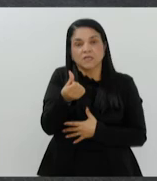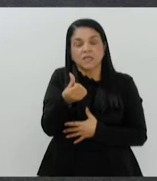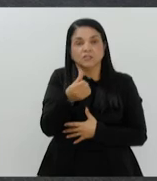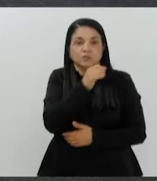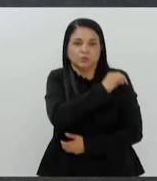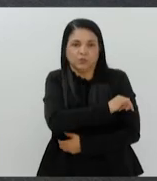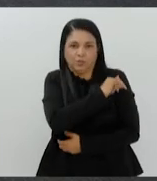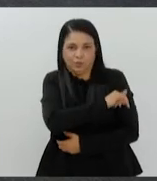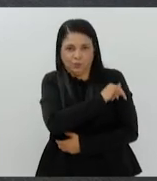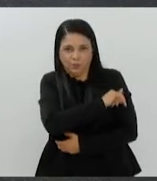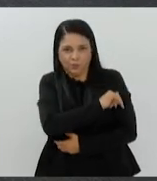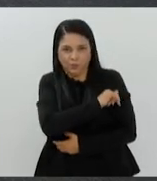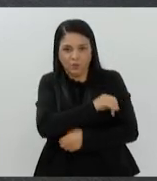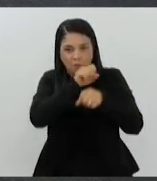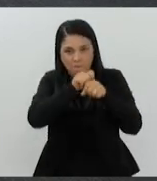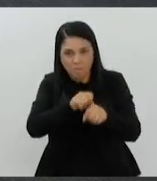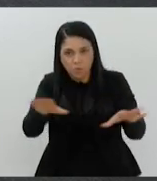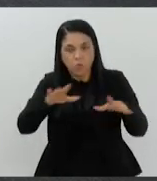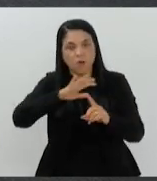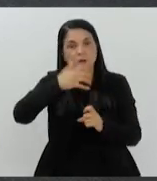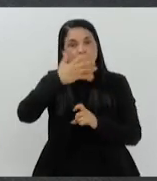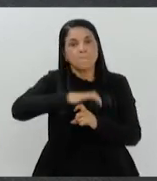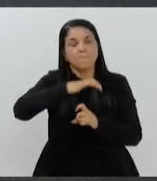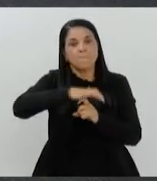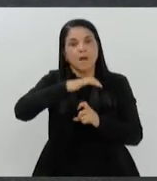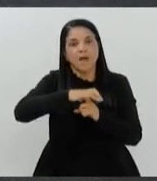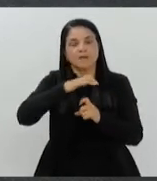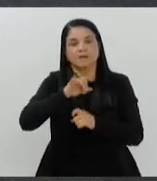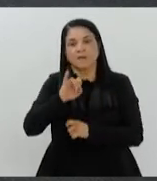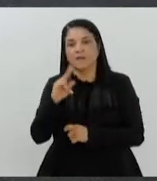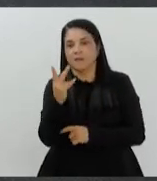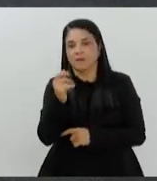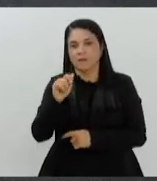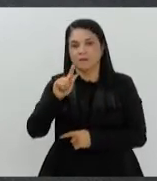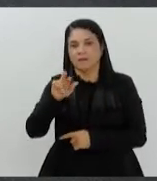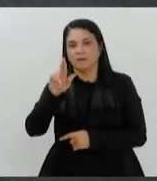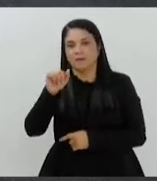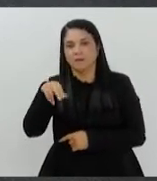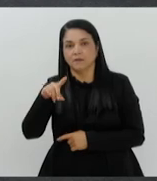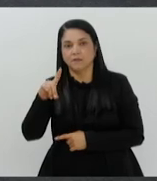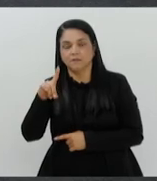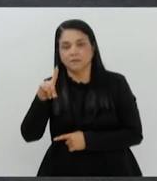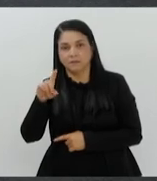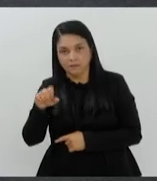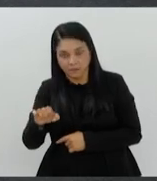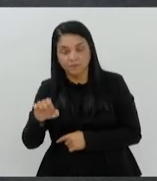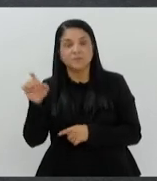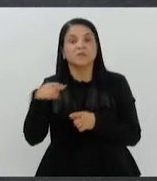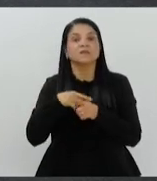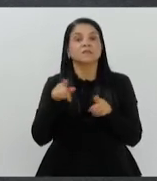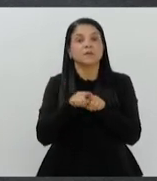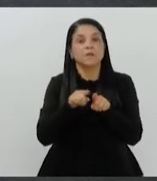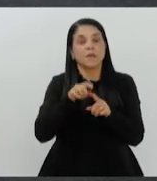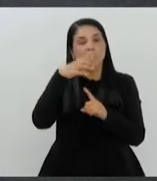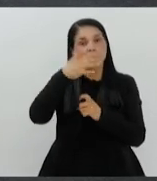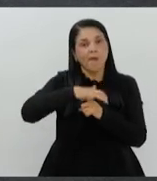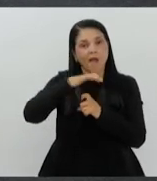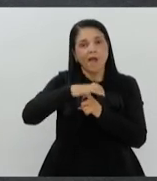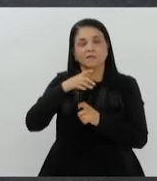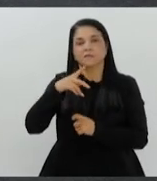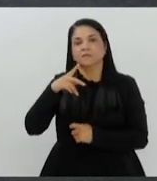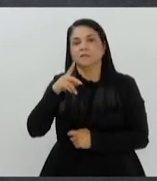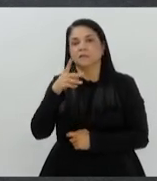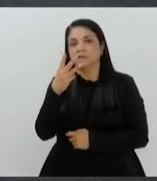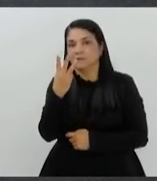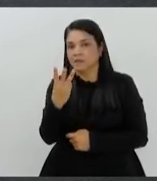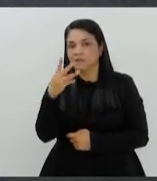Janeiro, duplicamos o Parque da Ilha Grande, duplicamos o próprio Parque dos Três Picos, atualmente com 66